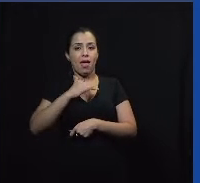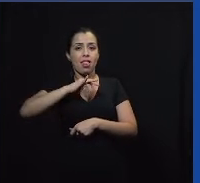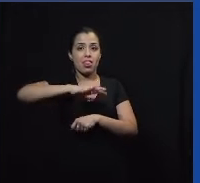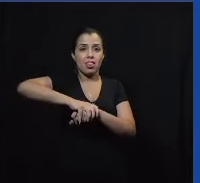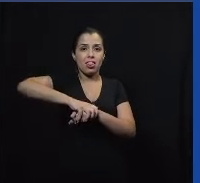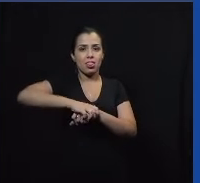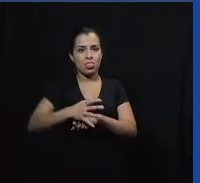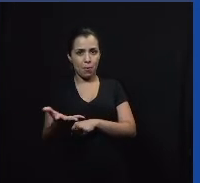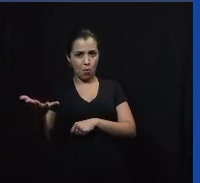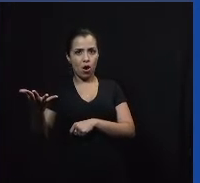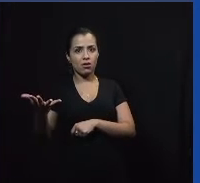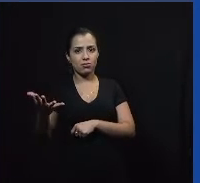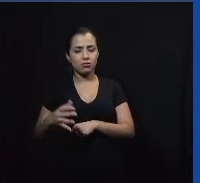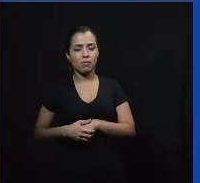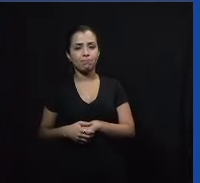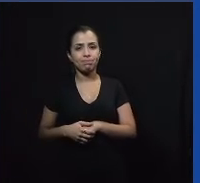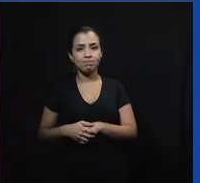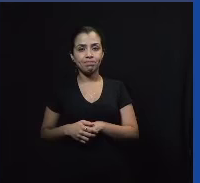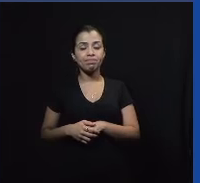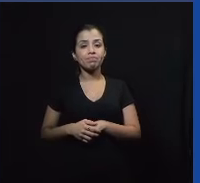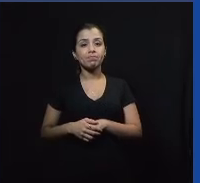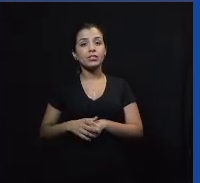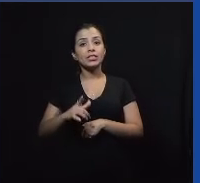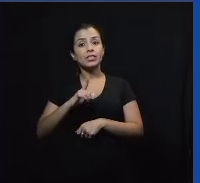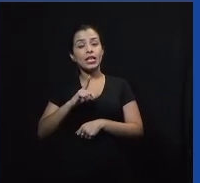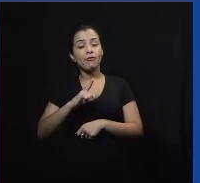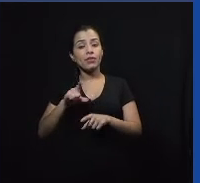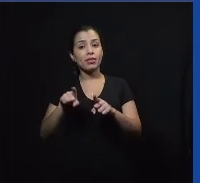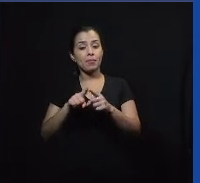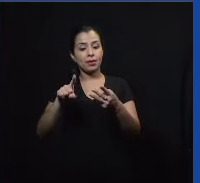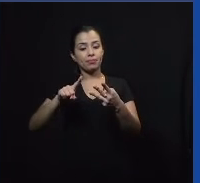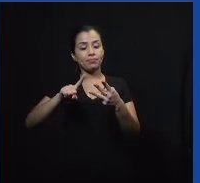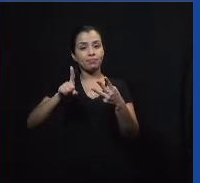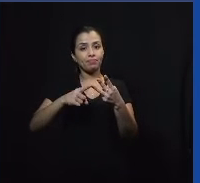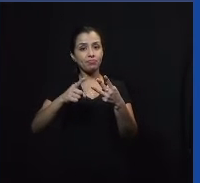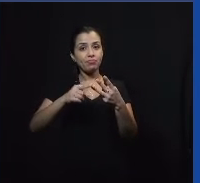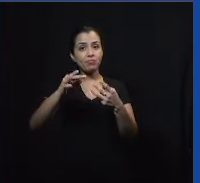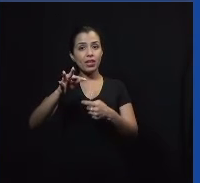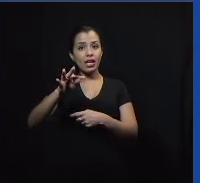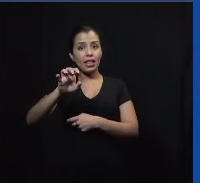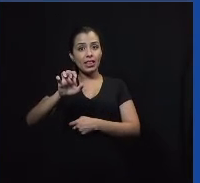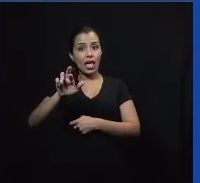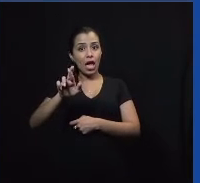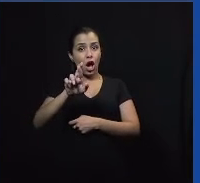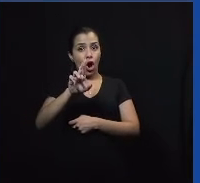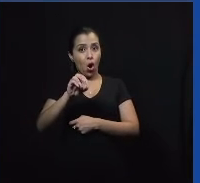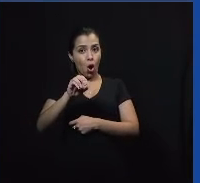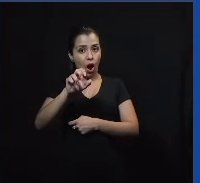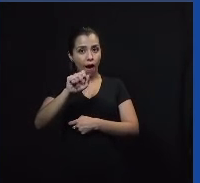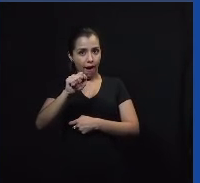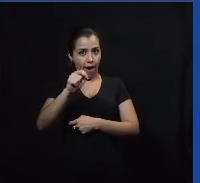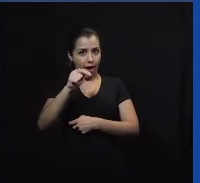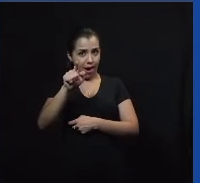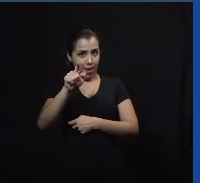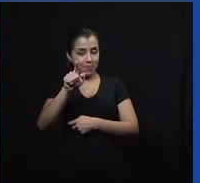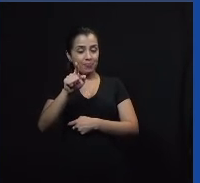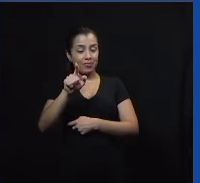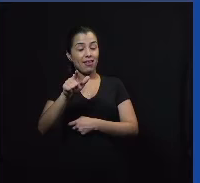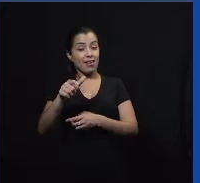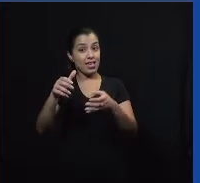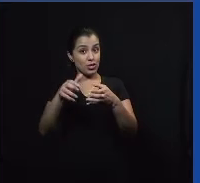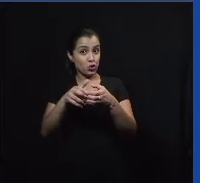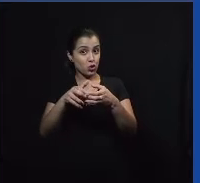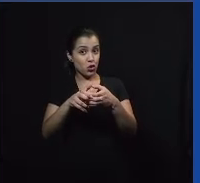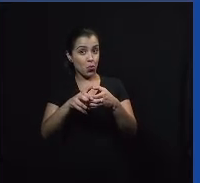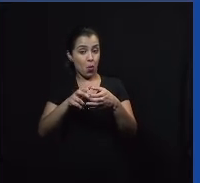A gente teve no meio da tarde o Instituto Terroir. Eles trouxeram 2 jovens do município de Matão que participaram do projeto que